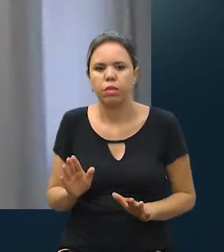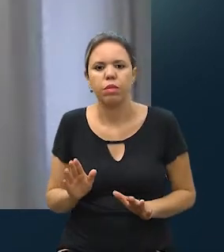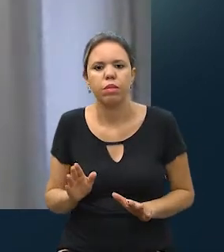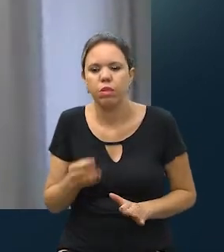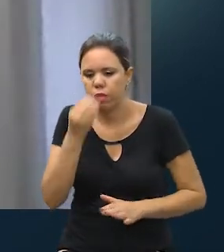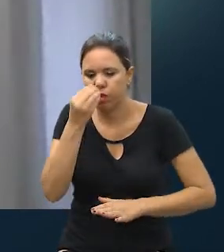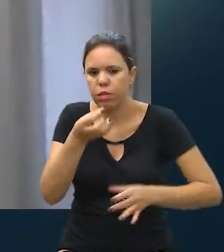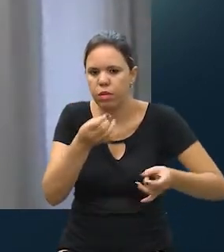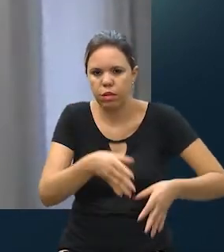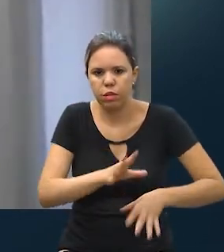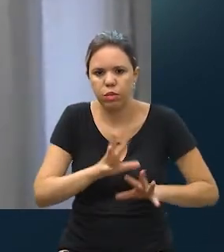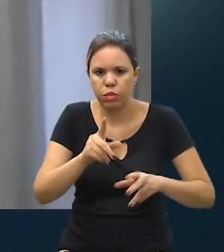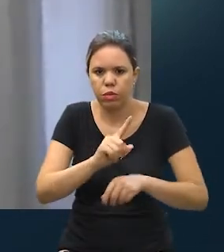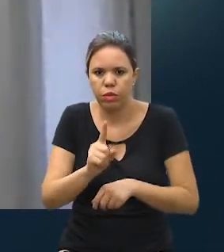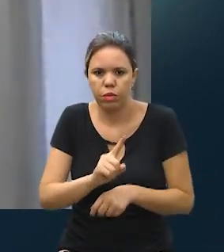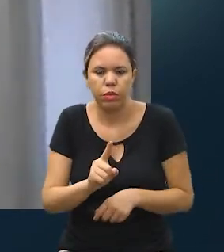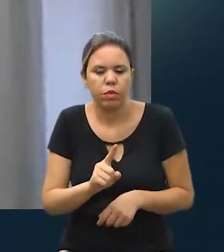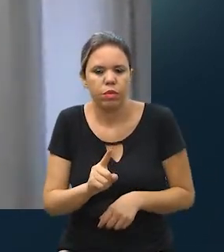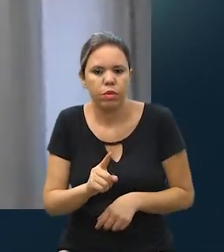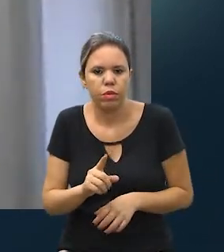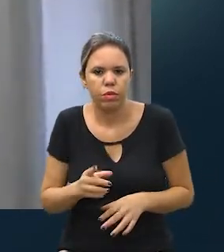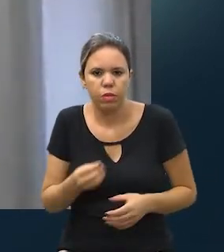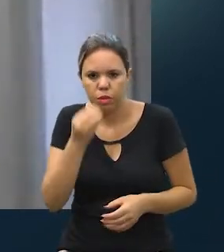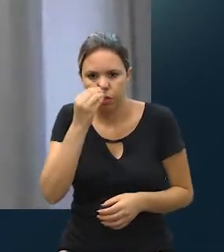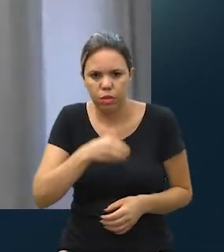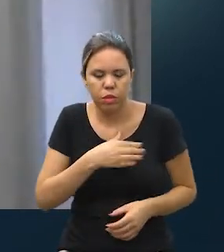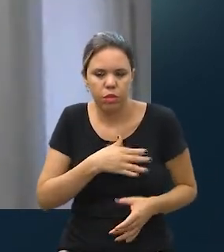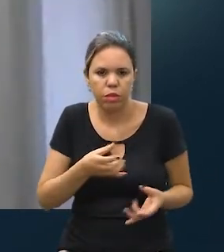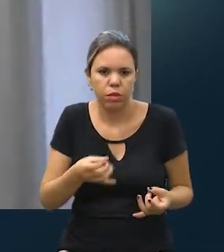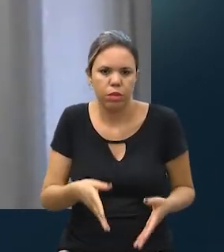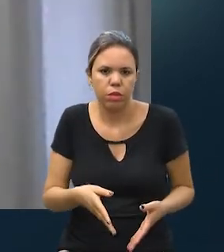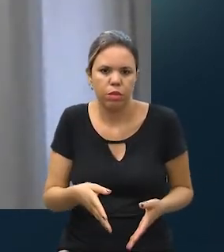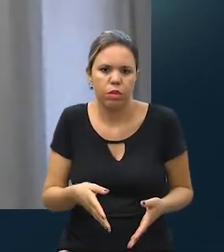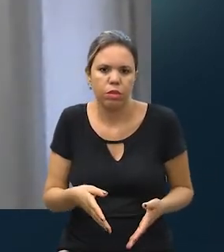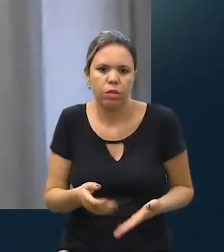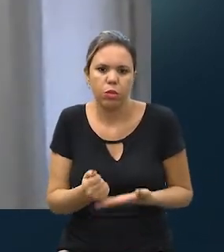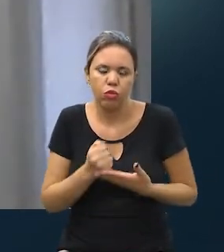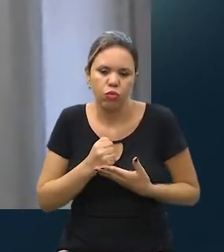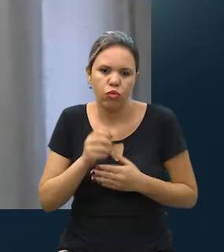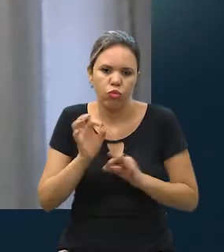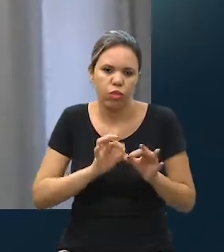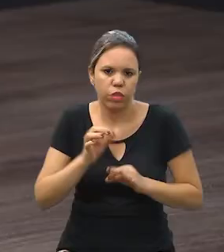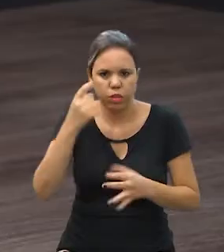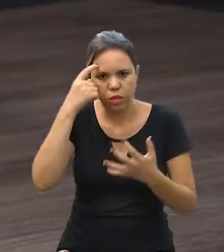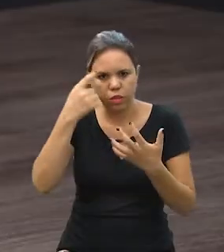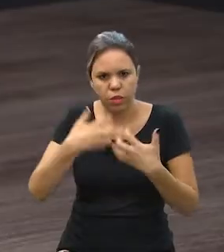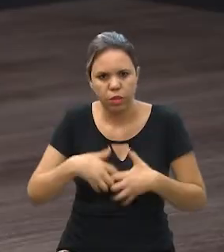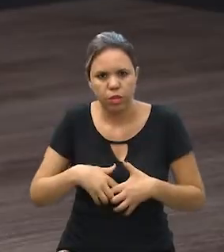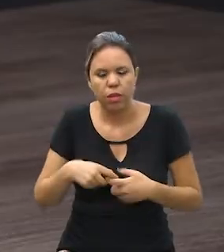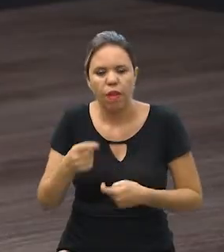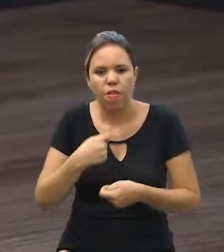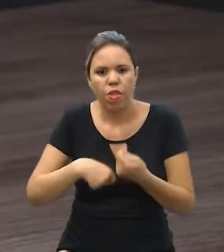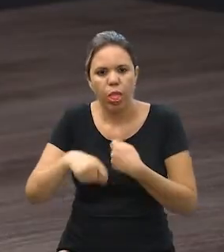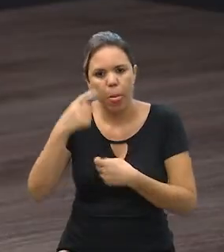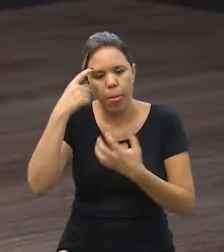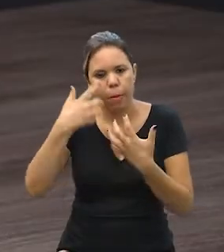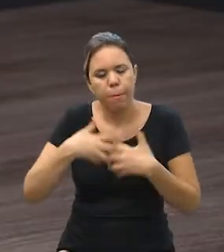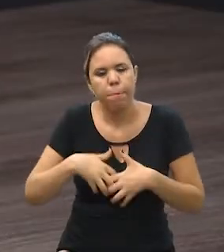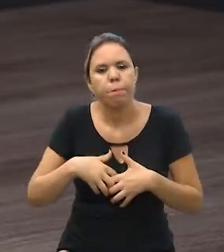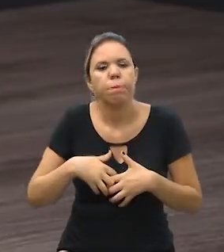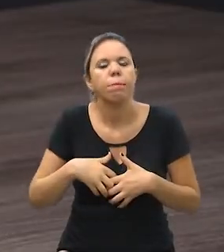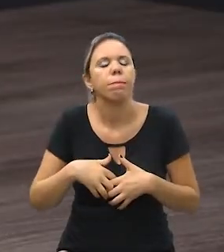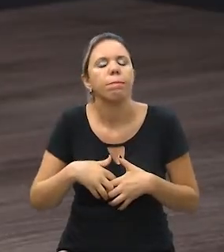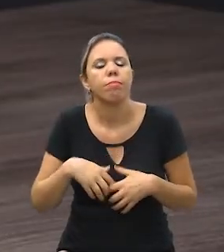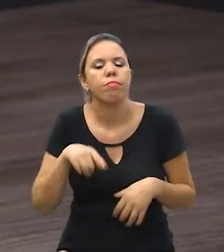tudo e nem também desprezar as minhas paixões. Então, me ajudou muito a organizar as ideias. Negócio